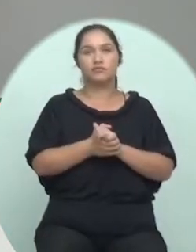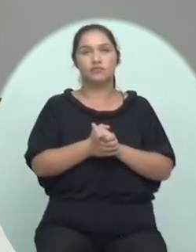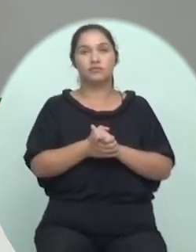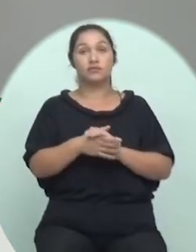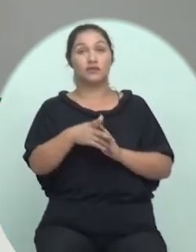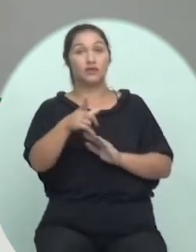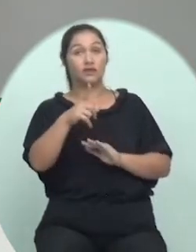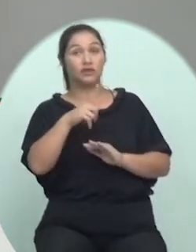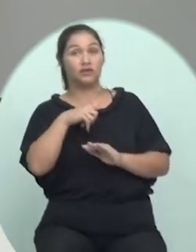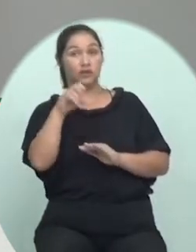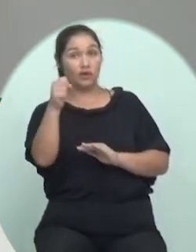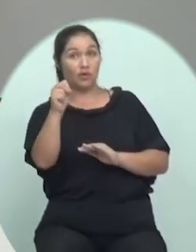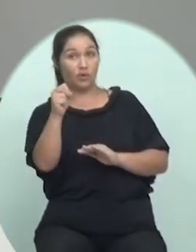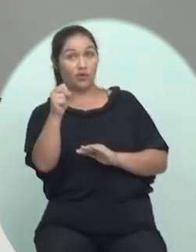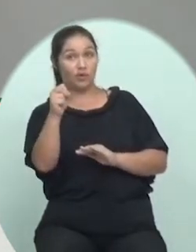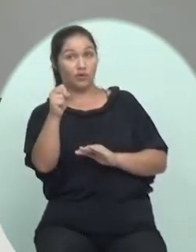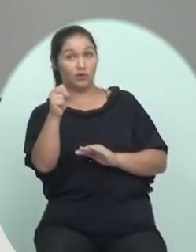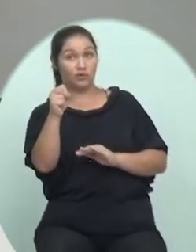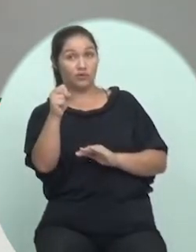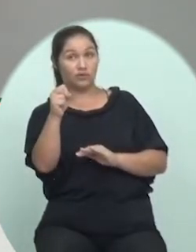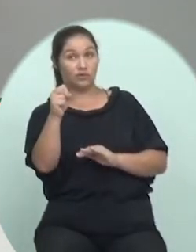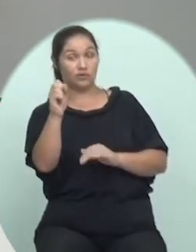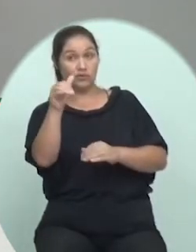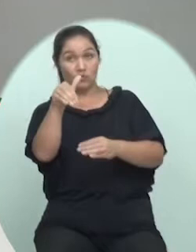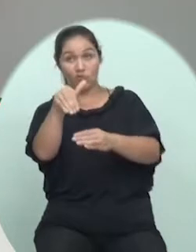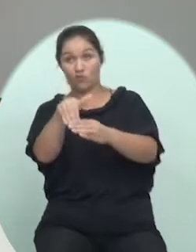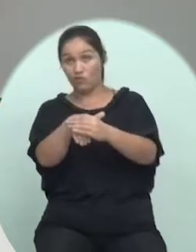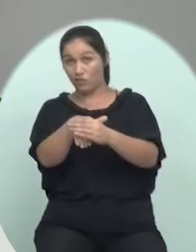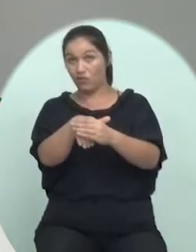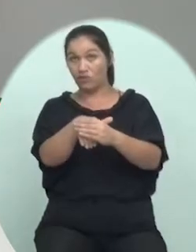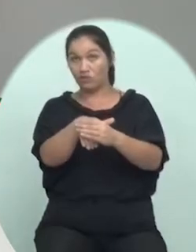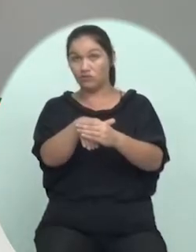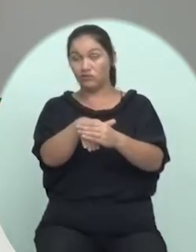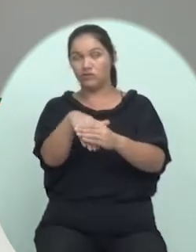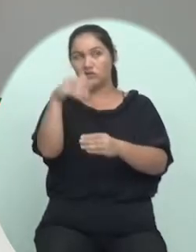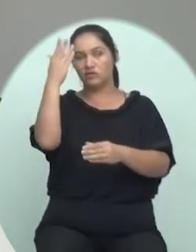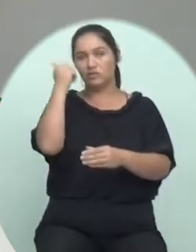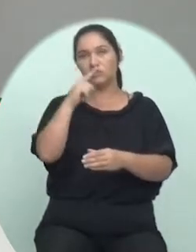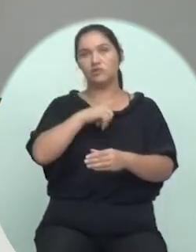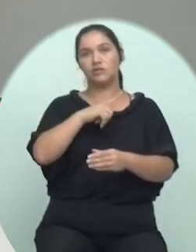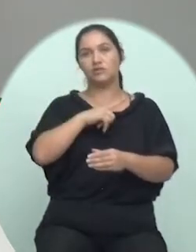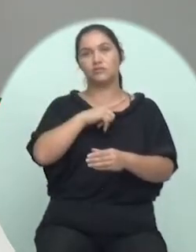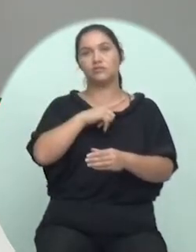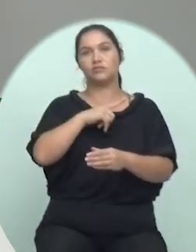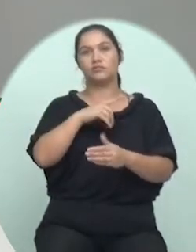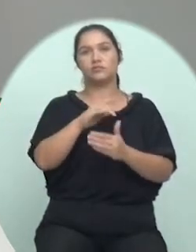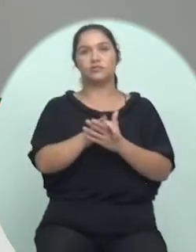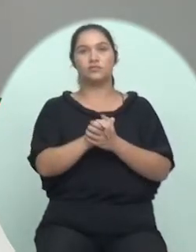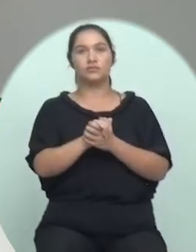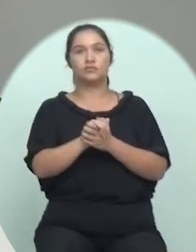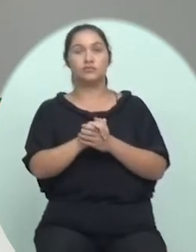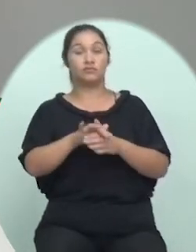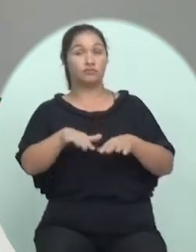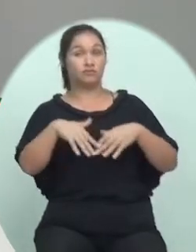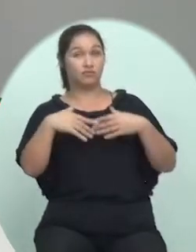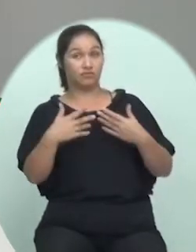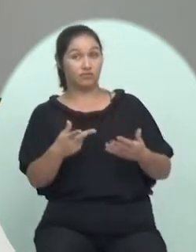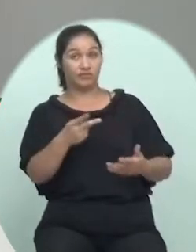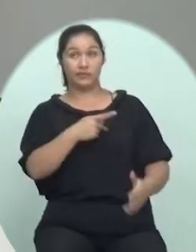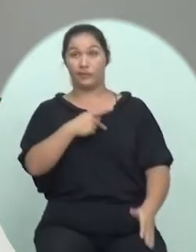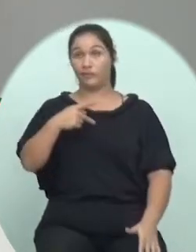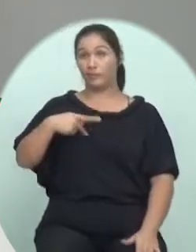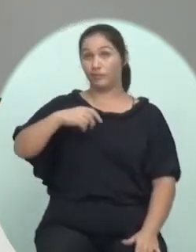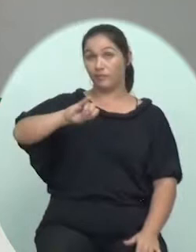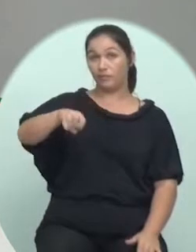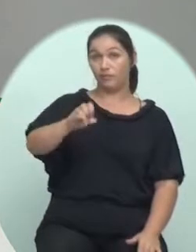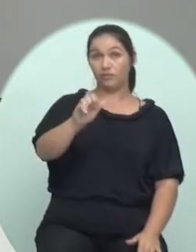confirmados e tínhamos 2 votos que tinham possibilidade de ser nossos. Tínhamos o voto do pastor Jair, que sempre disse que